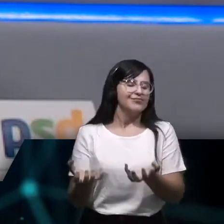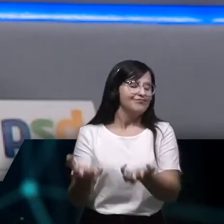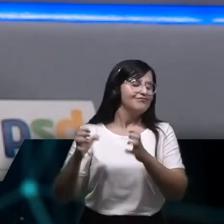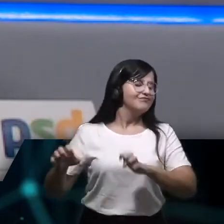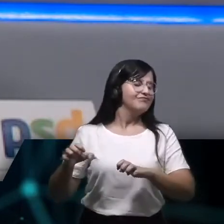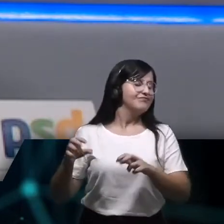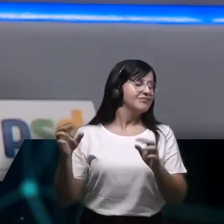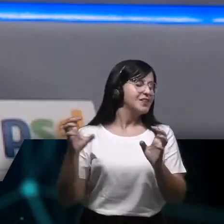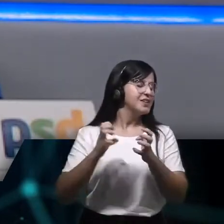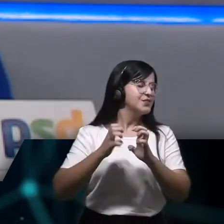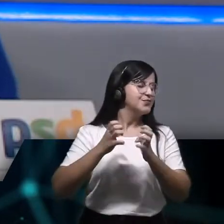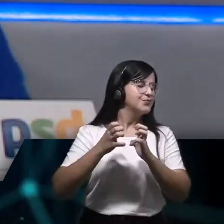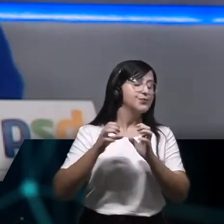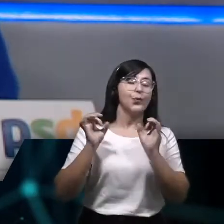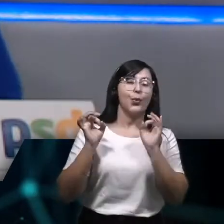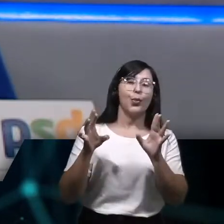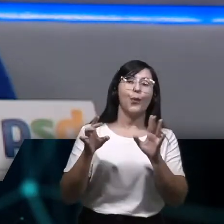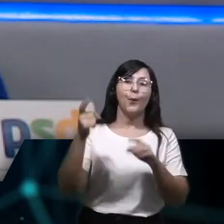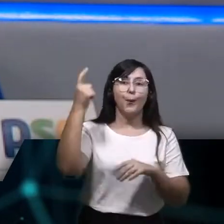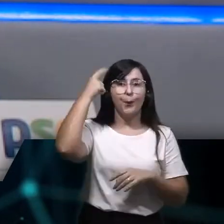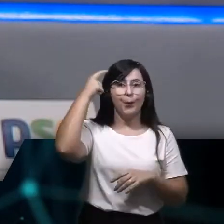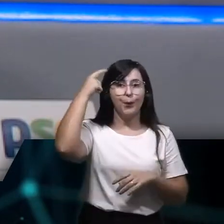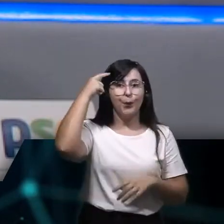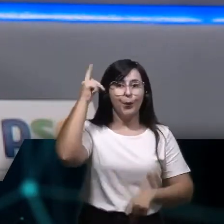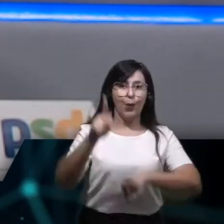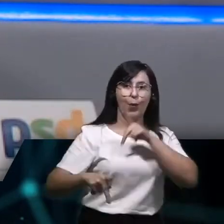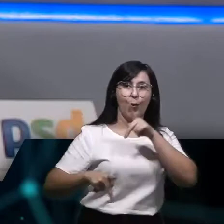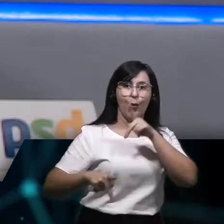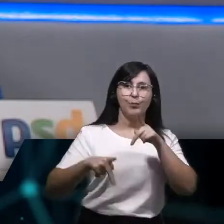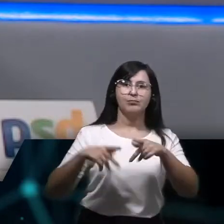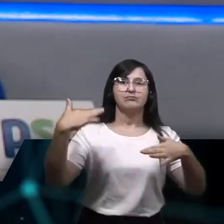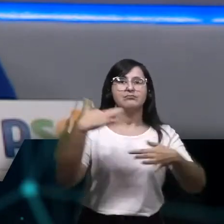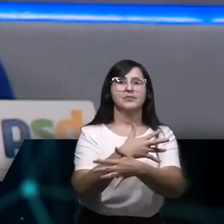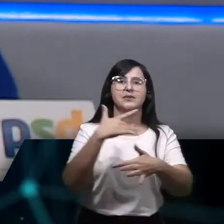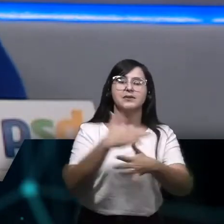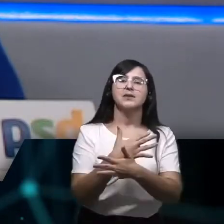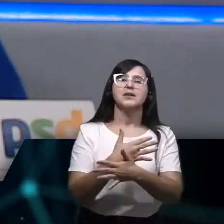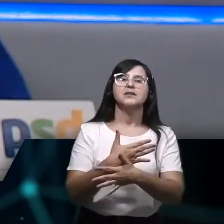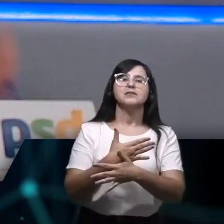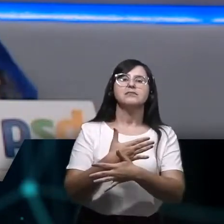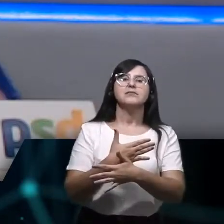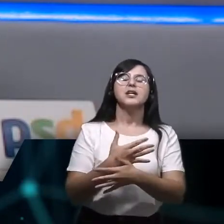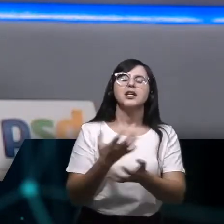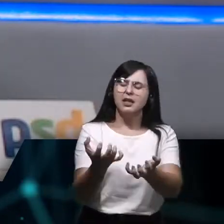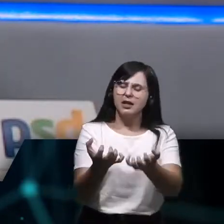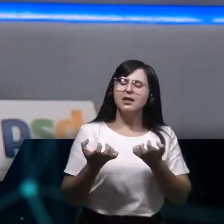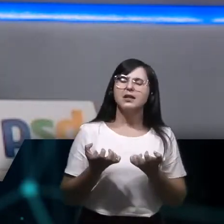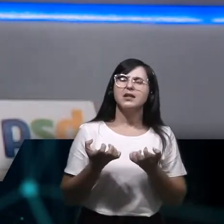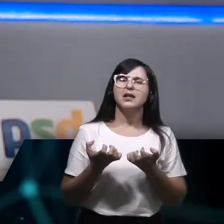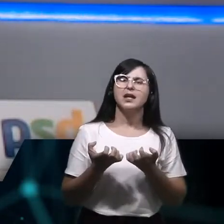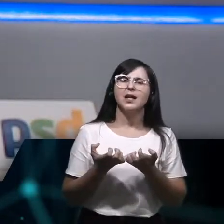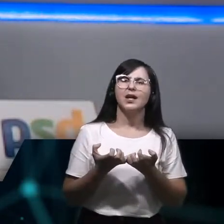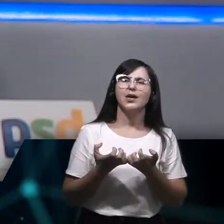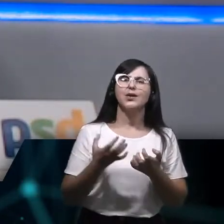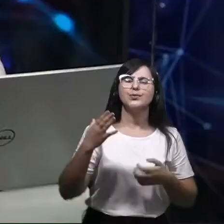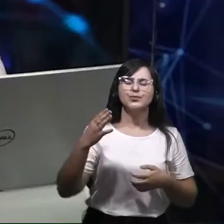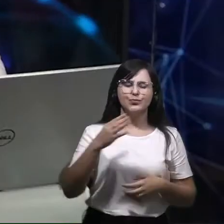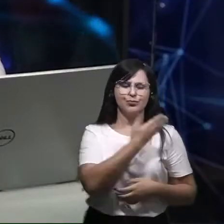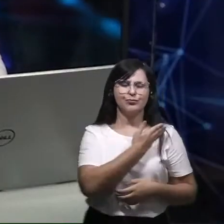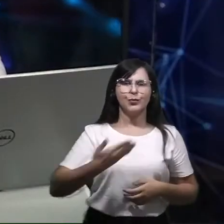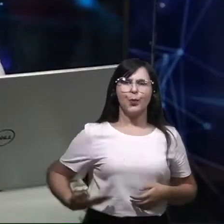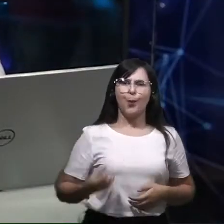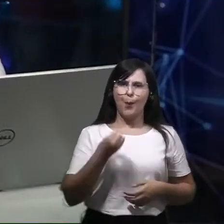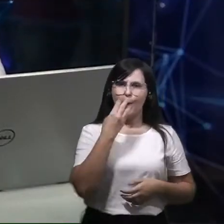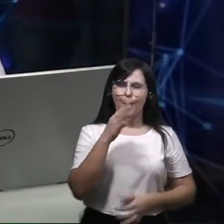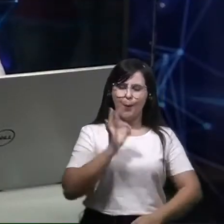para discutir as propostas e o que o povo do Brejo Amadeus espera é um candidato competente, pronto para administrar o município.